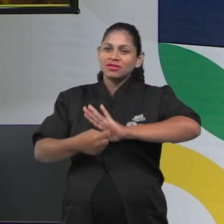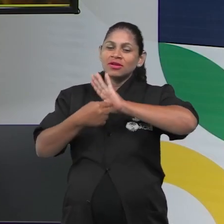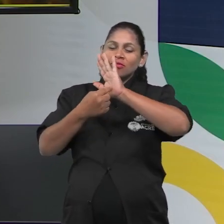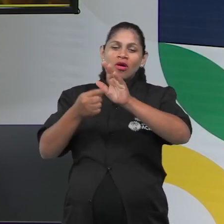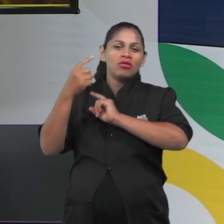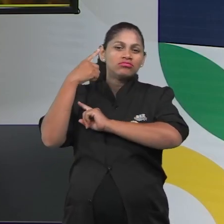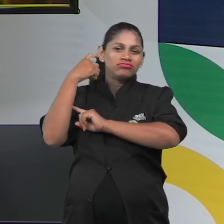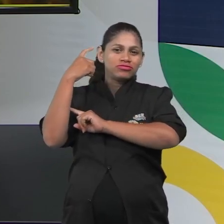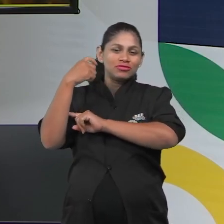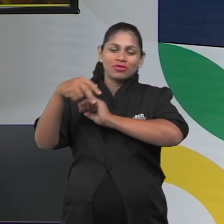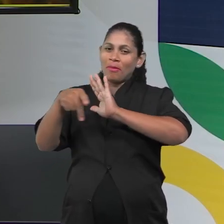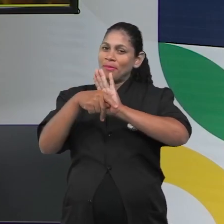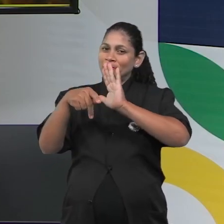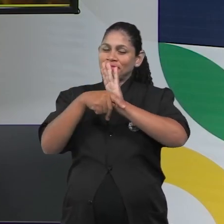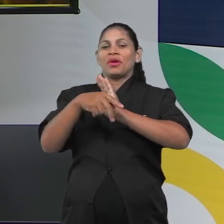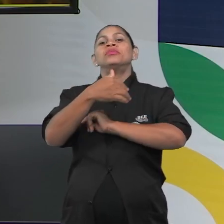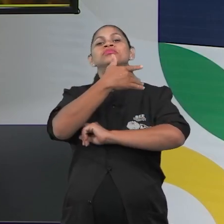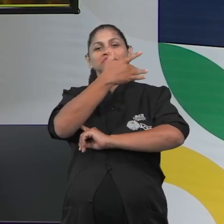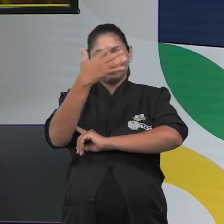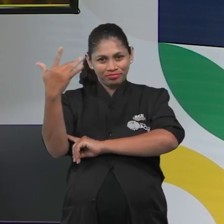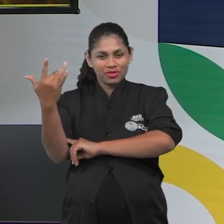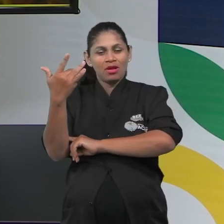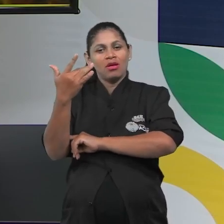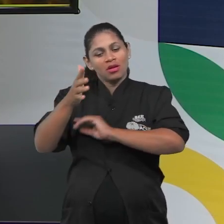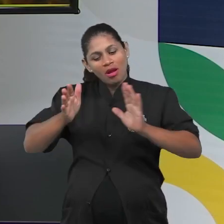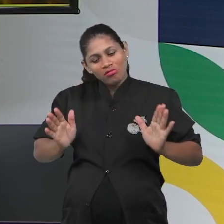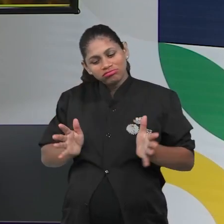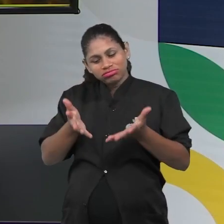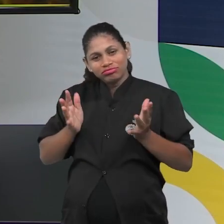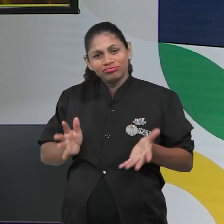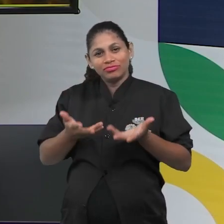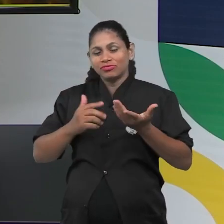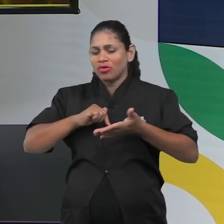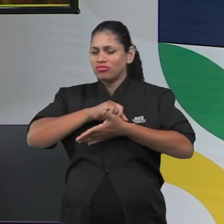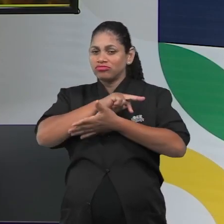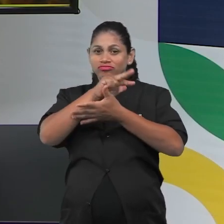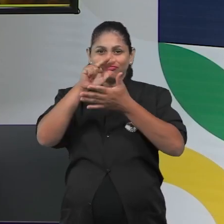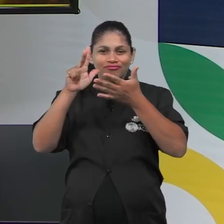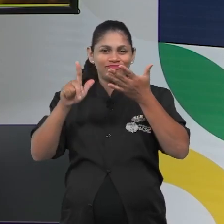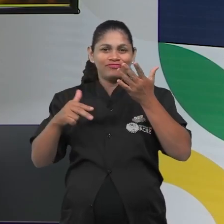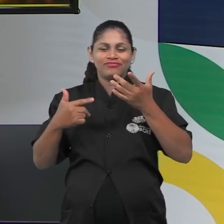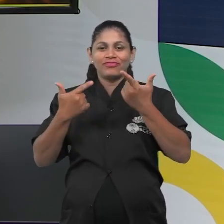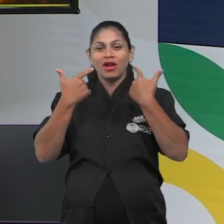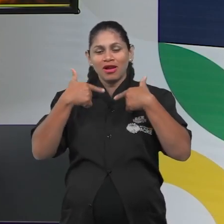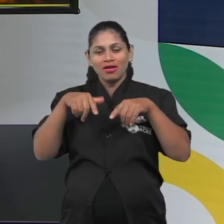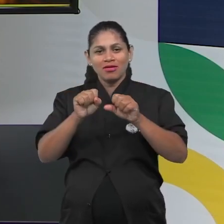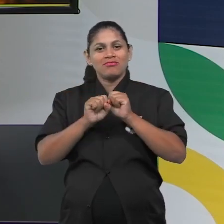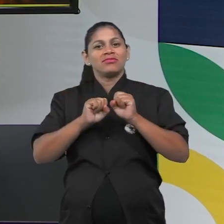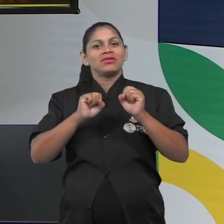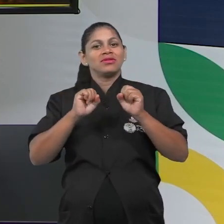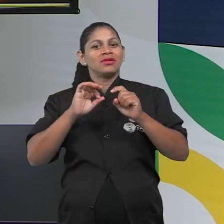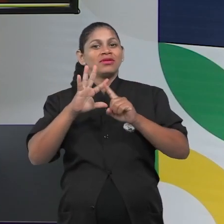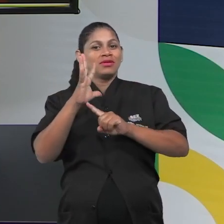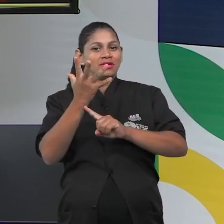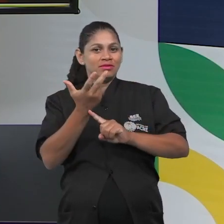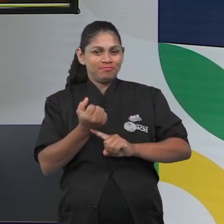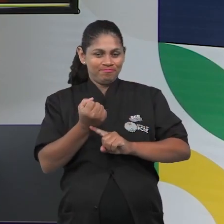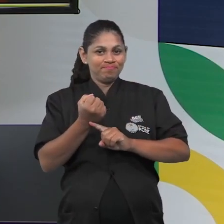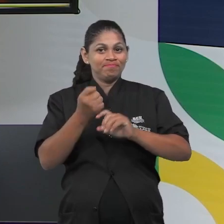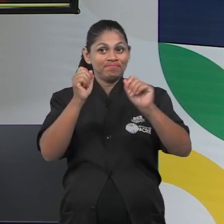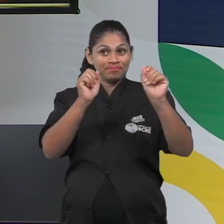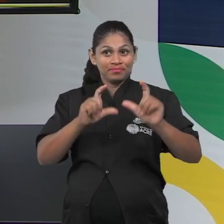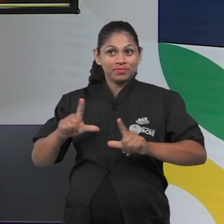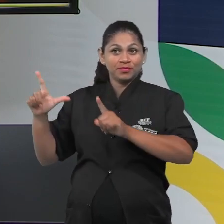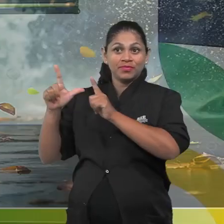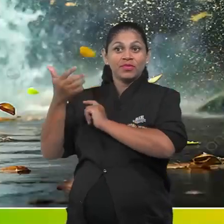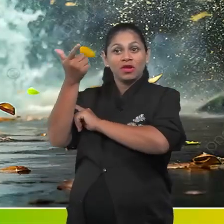som da natureza. Então, ela está sempre inspirando nas diversas linguagens da arte. Vamos aqui para a tela mais uma vez para a